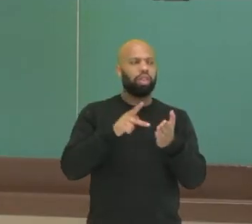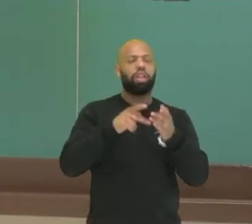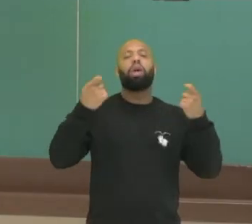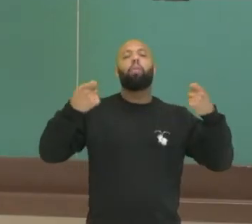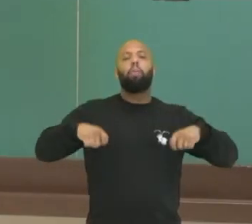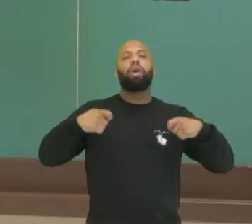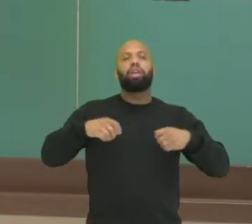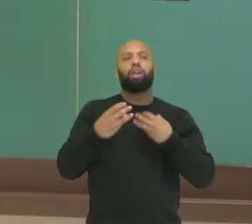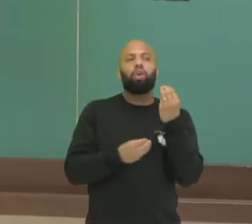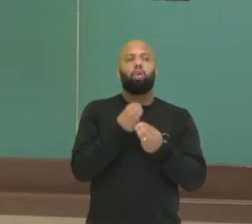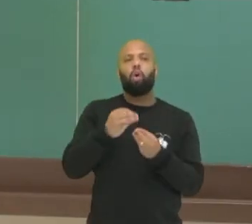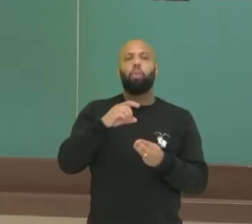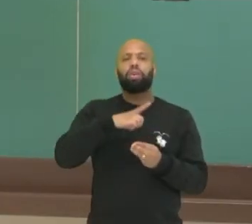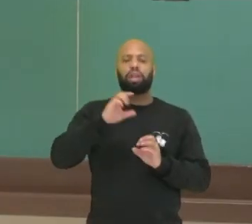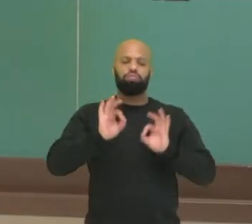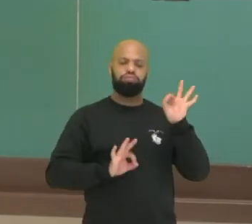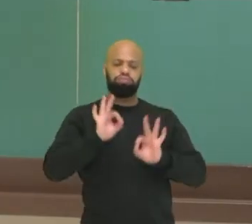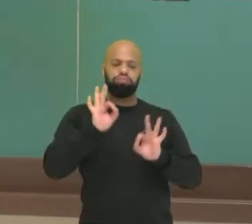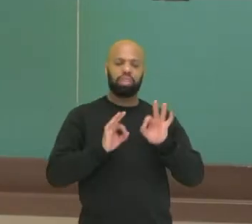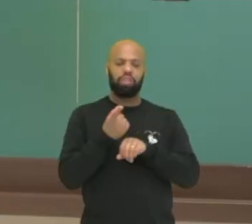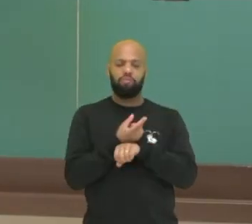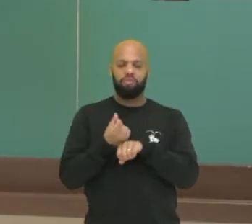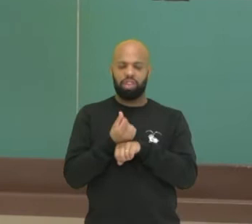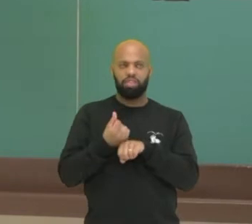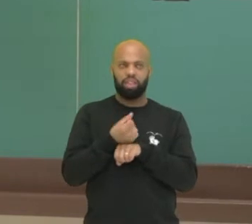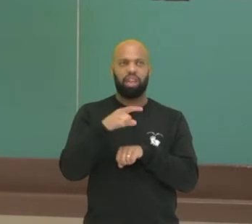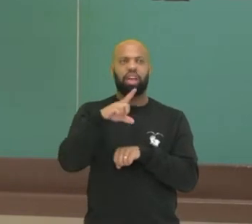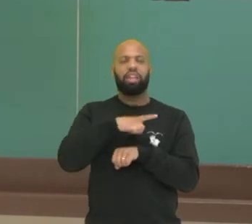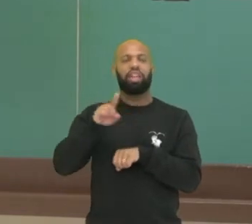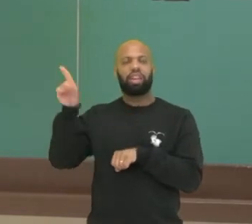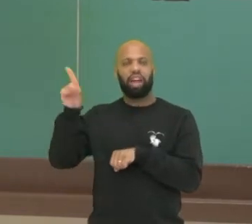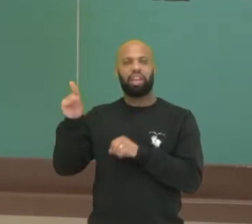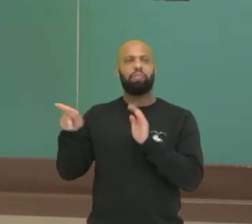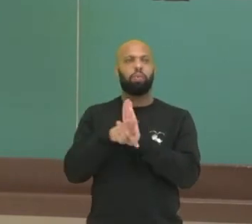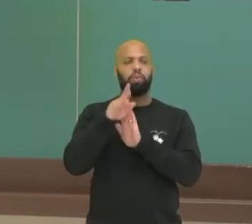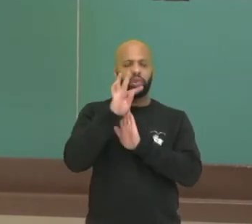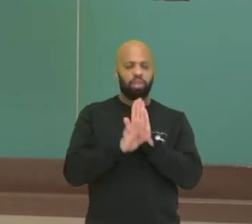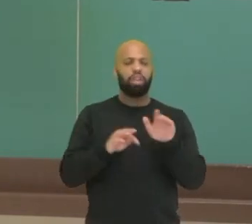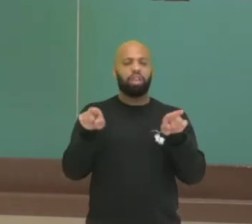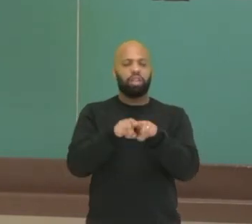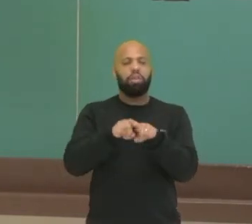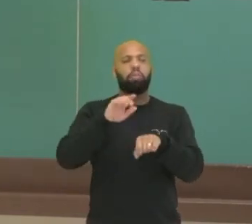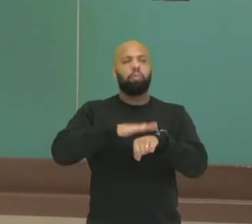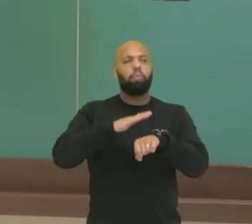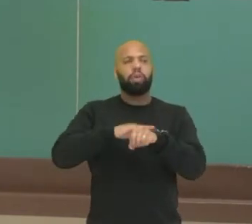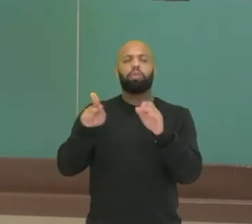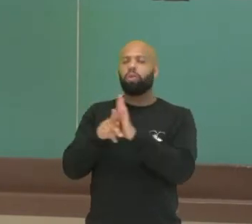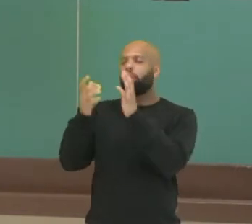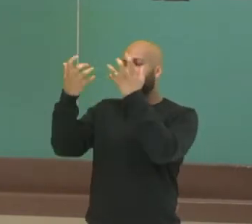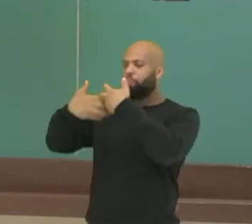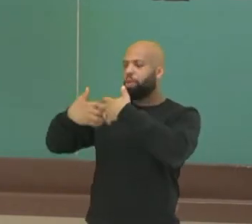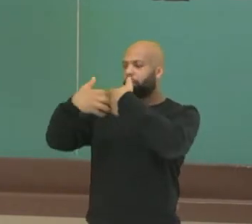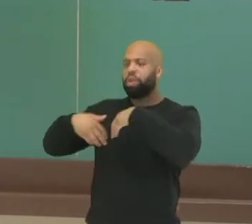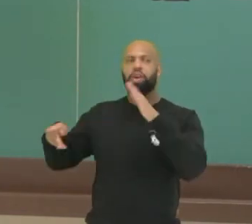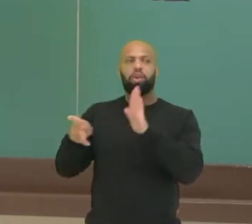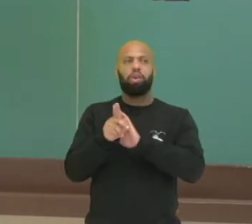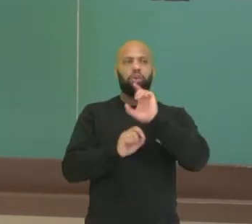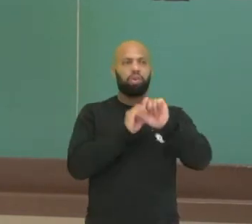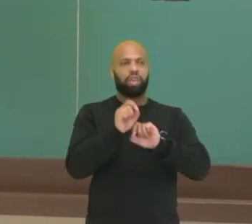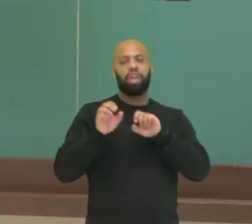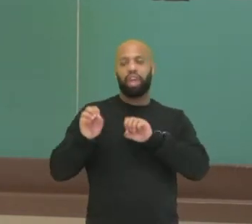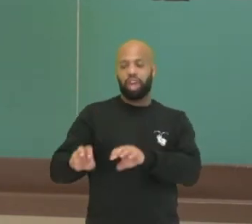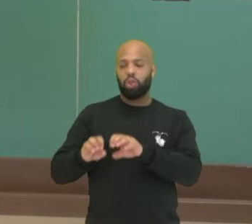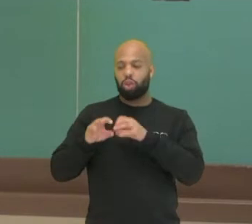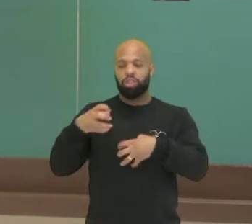necessários e como que está o orçamento, né? Então a gente tem aqui nessa reportagem também um momento de reflexão para a nossa formação, para a nossa